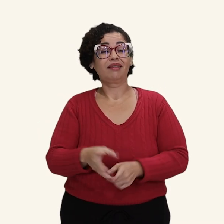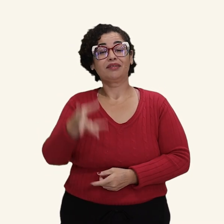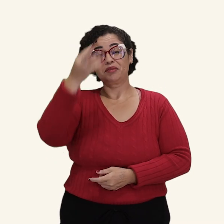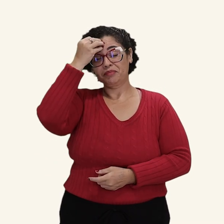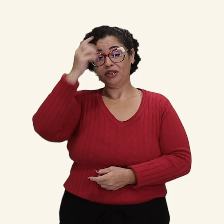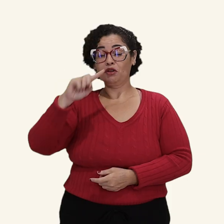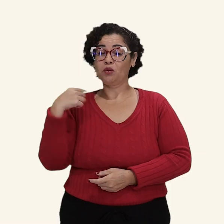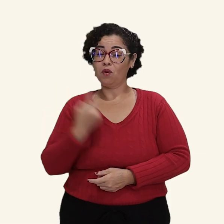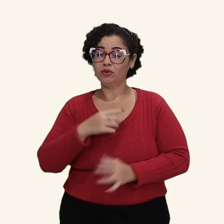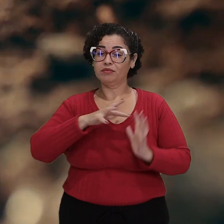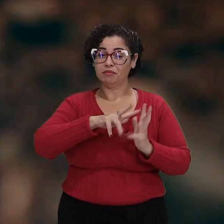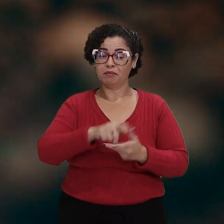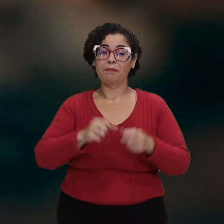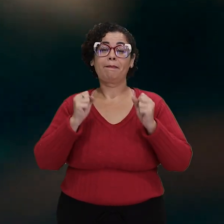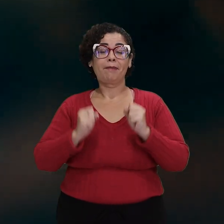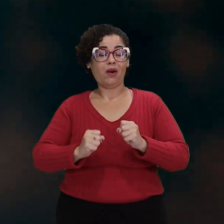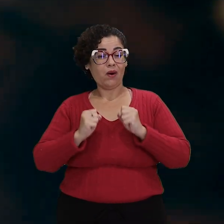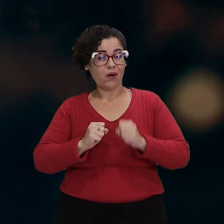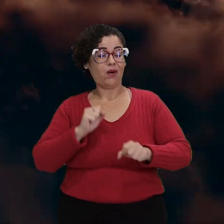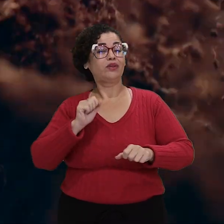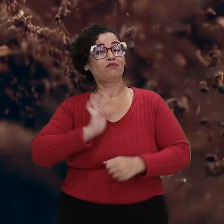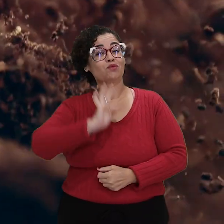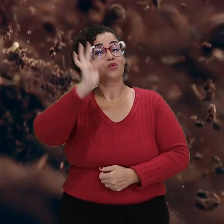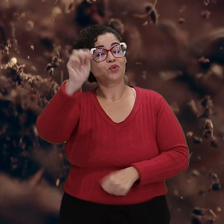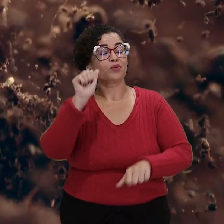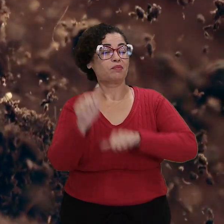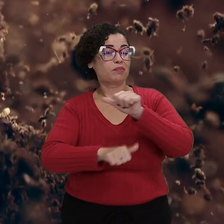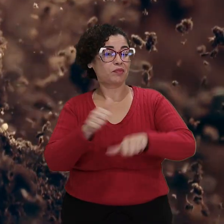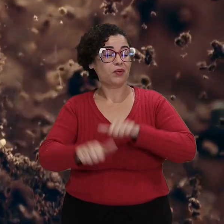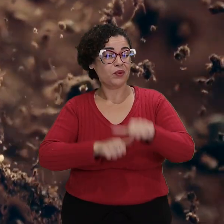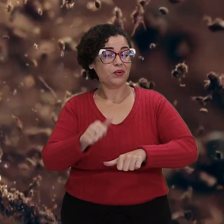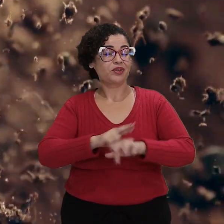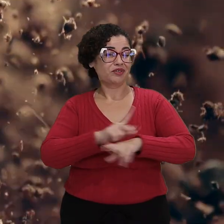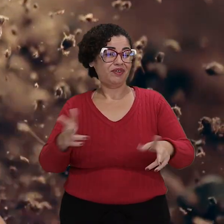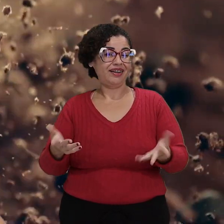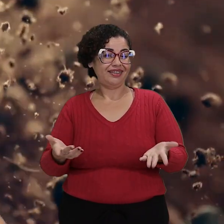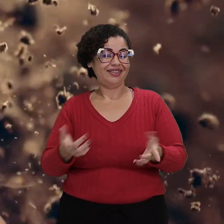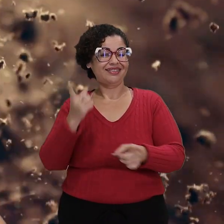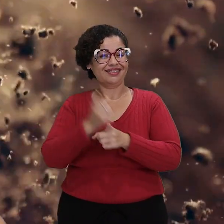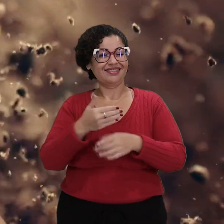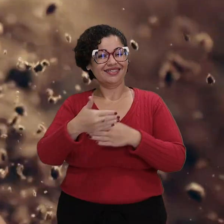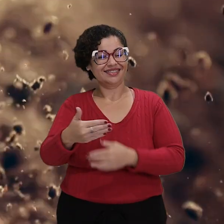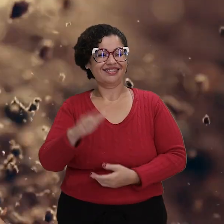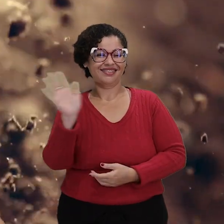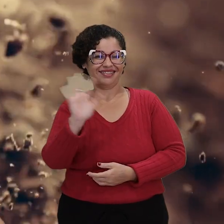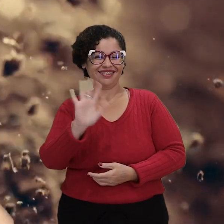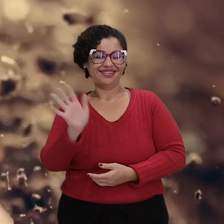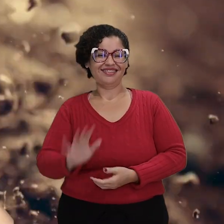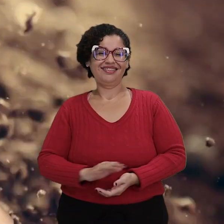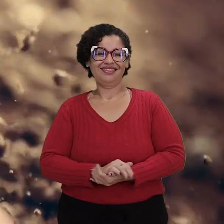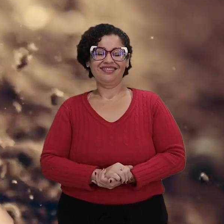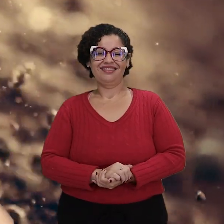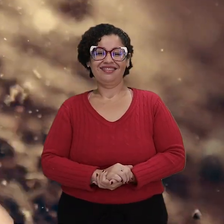que o nosso planeta poderá ser bem diferente no futuro. Até a próxima! Tchau, tchau!